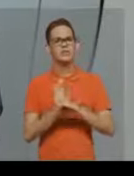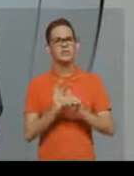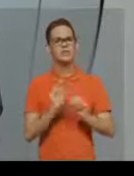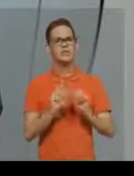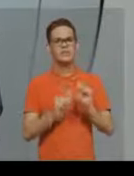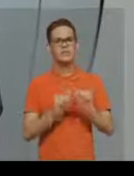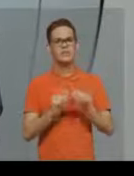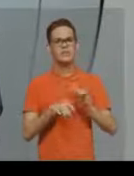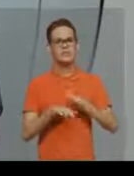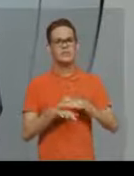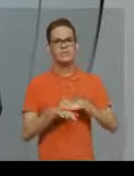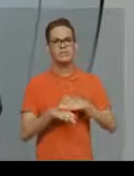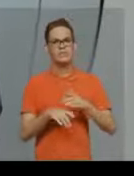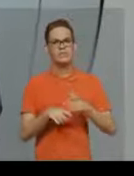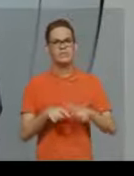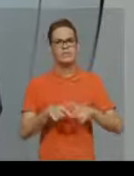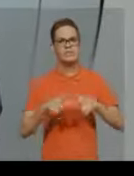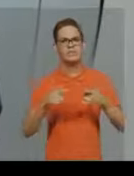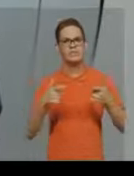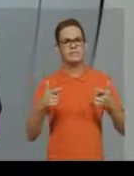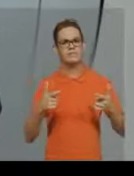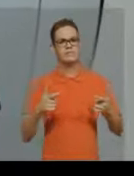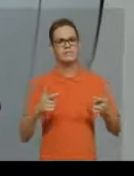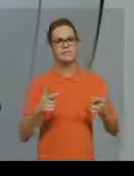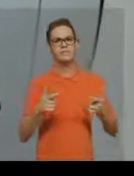os problemas